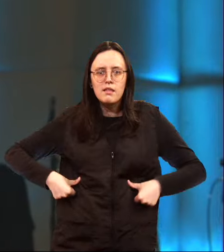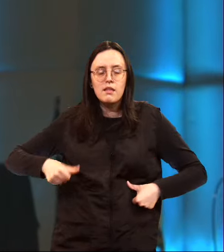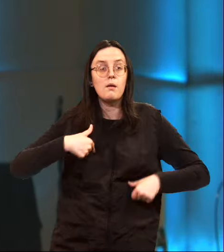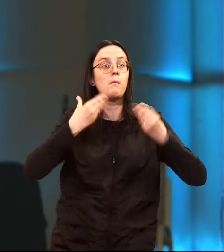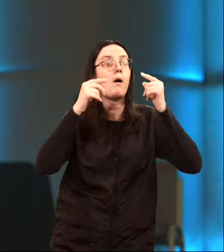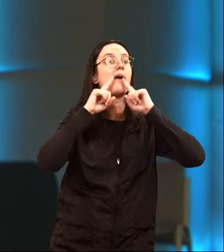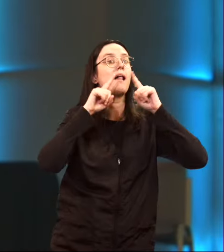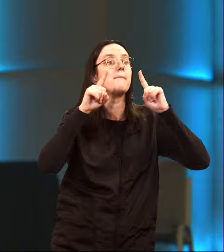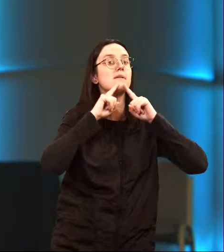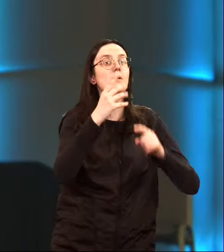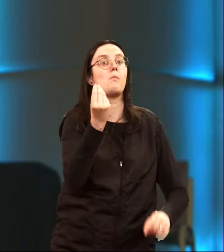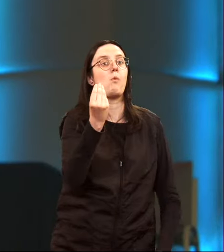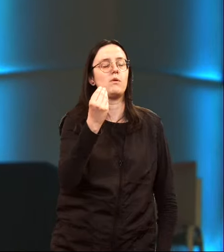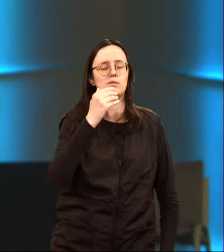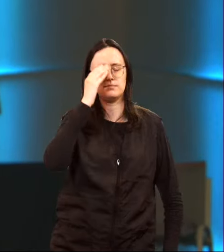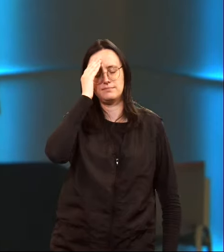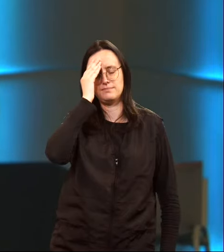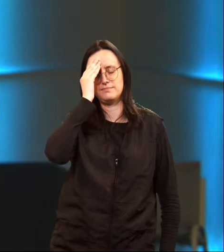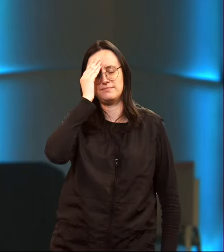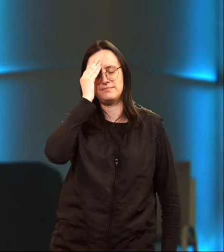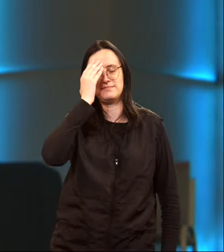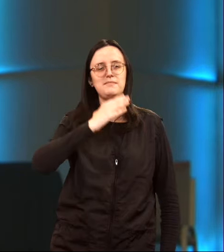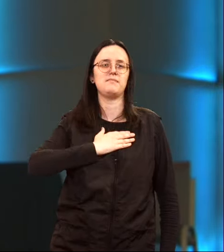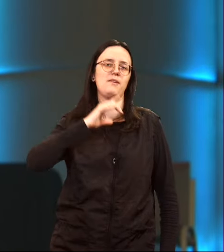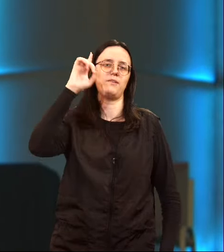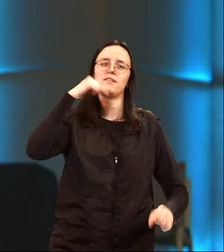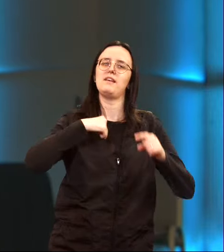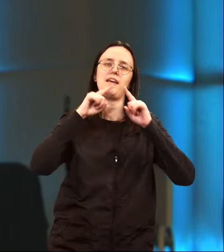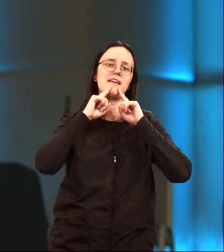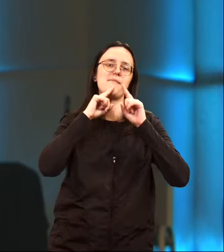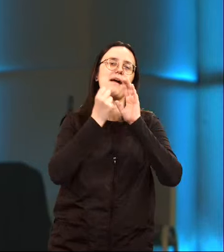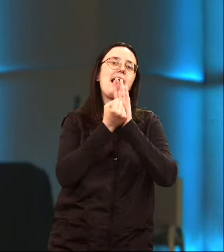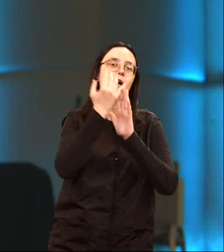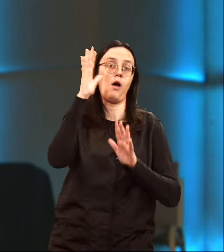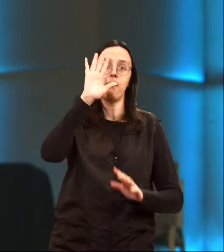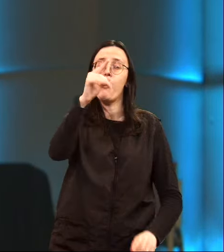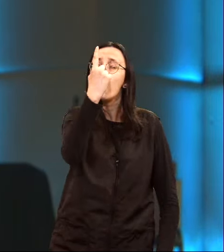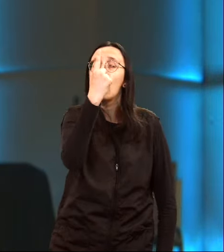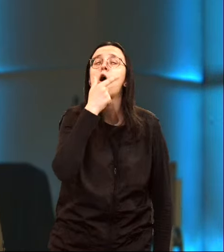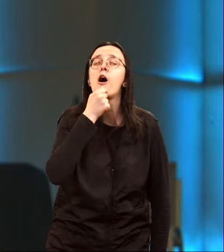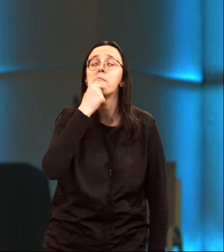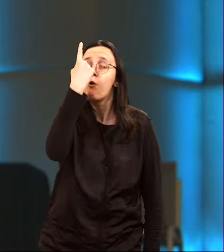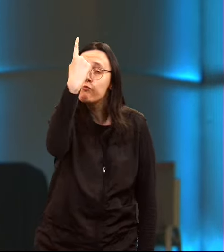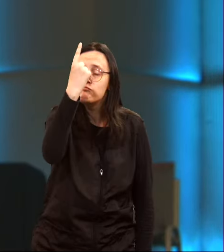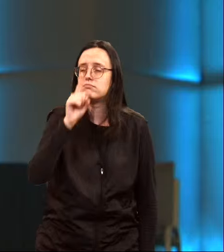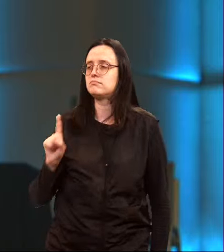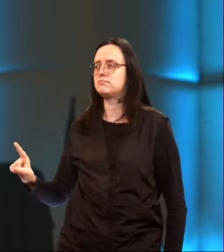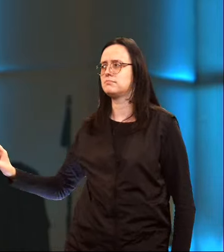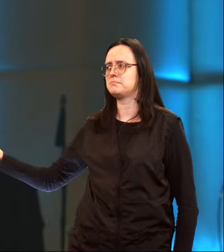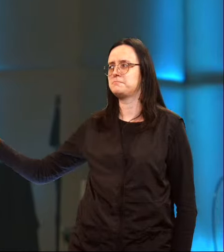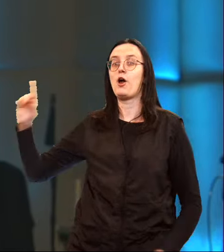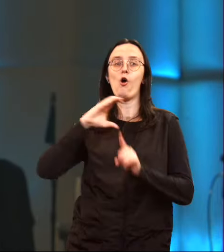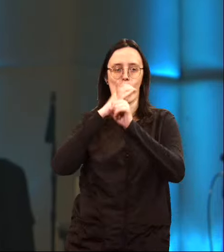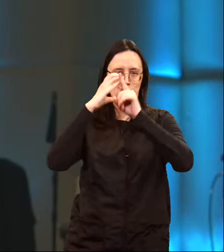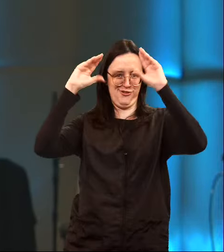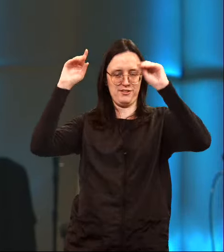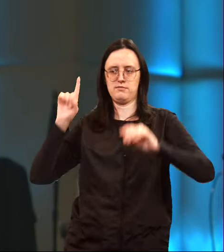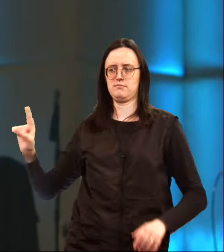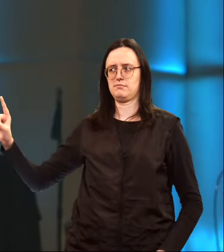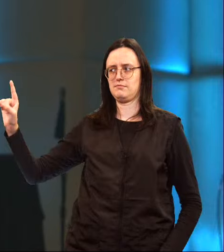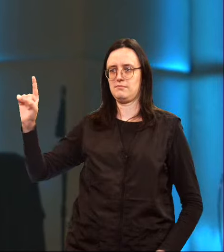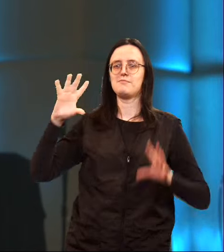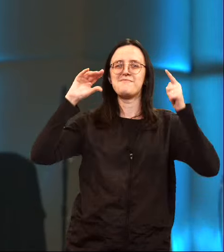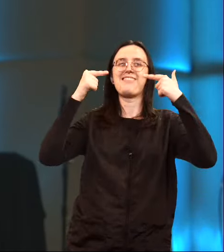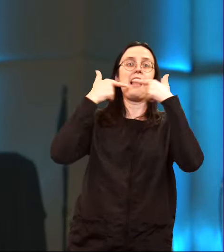murmurei. Eu falei, meu Deus. Reclamei algumas vezes, mas teve um camarada que quando ele chegou no culto, todo mundo começou